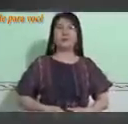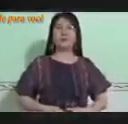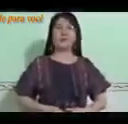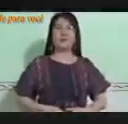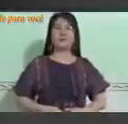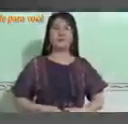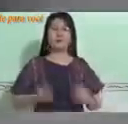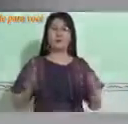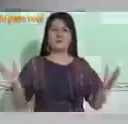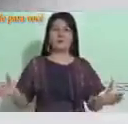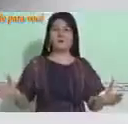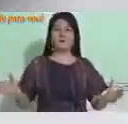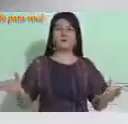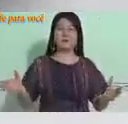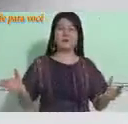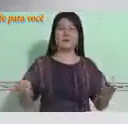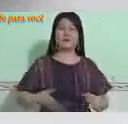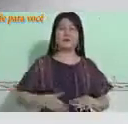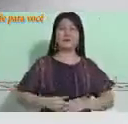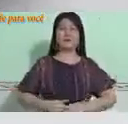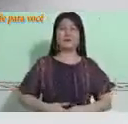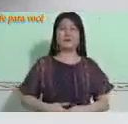ACHASDE acento agudo